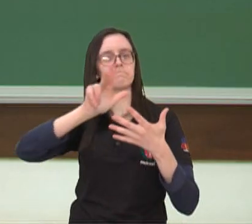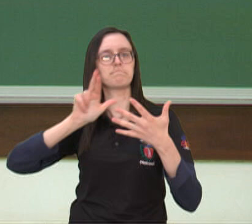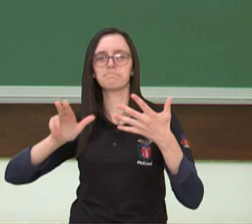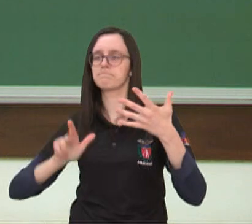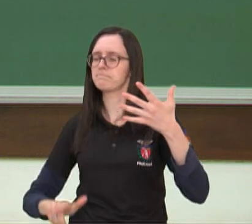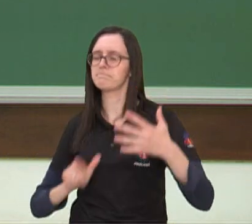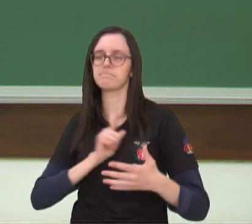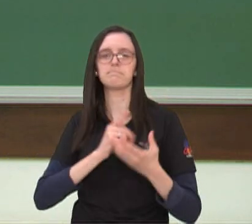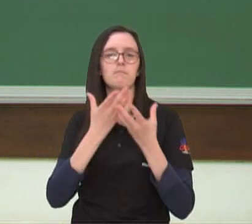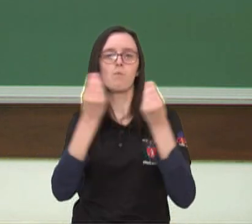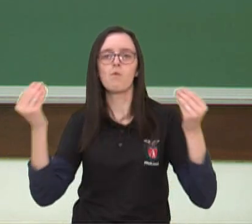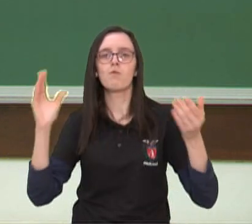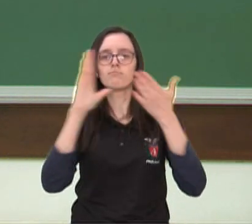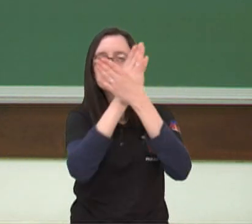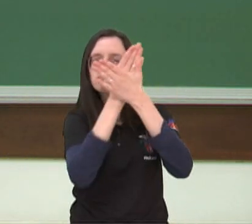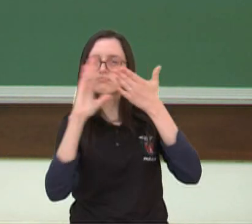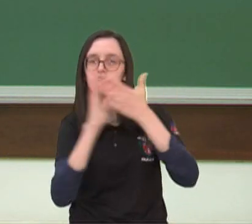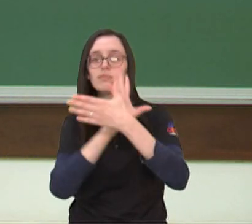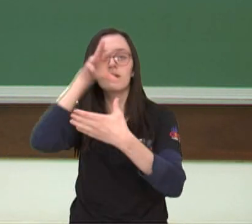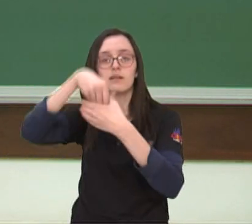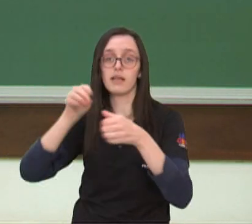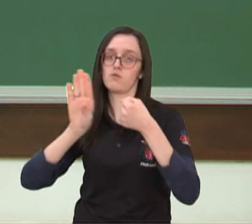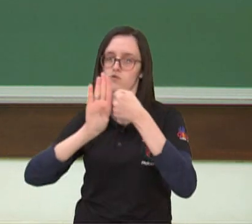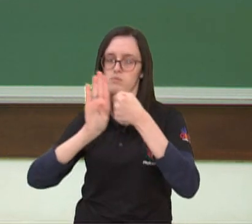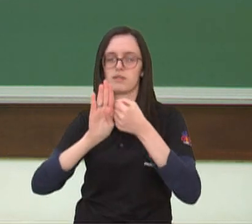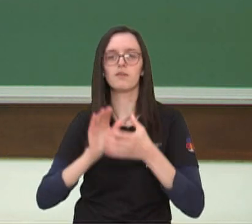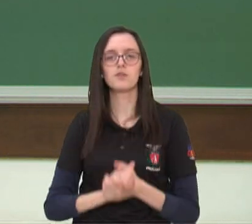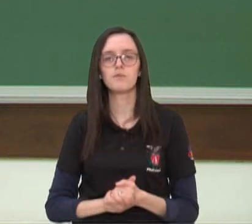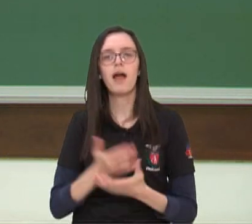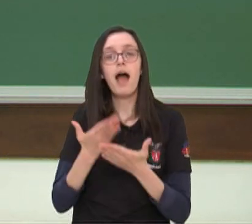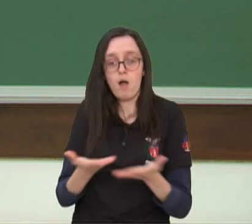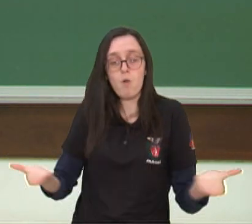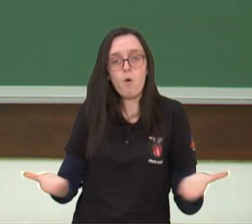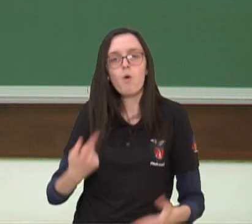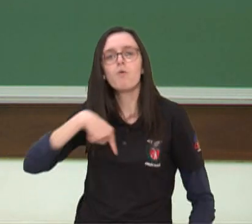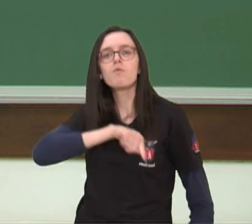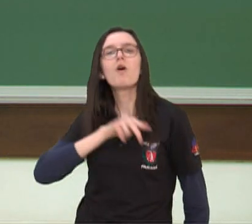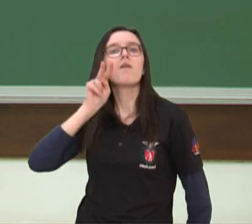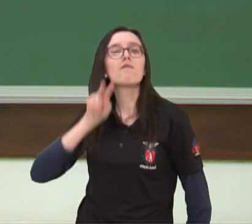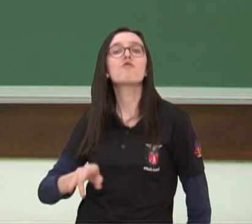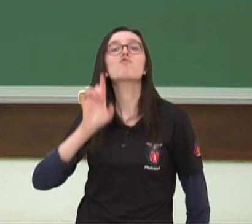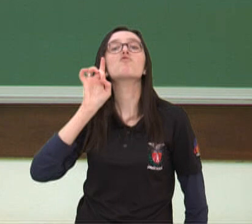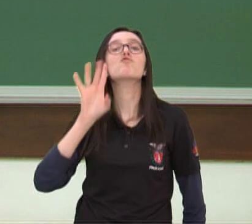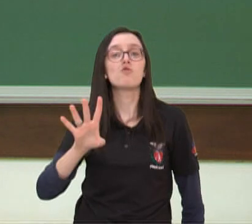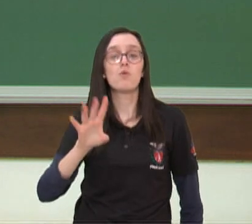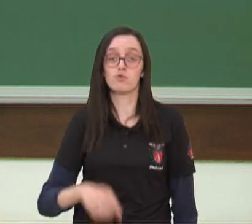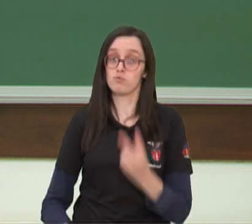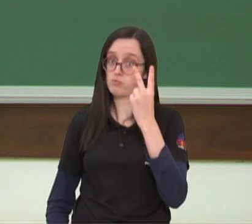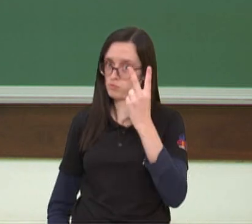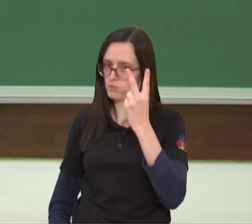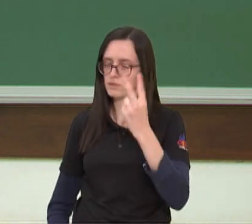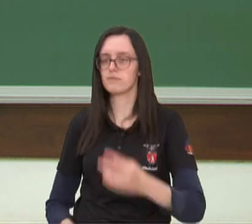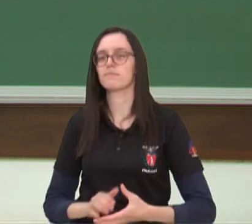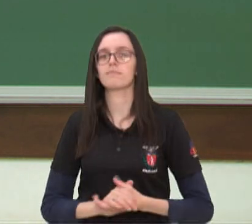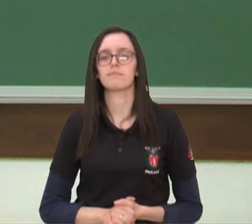várias classificações de substantivos. Na aula de hoje, nós vamos ver somente